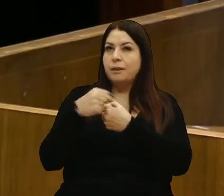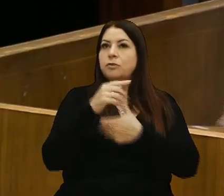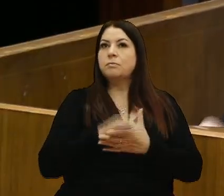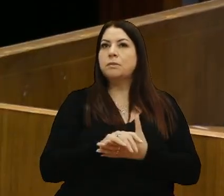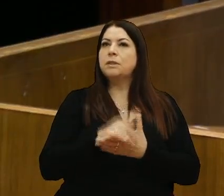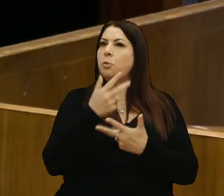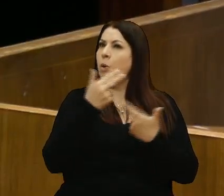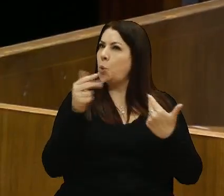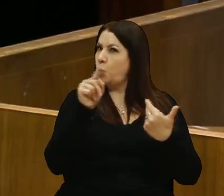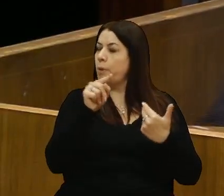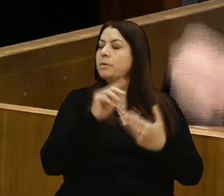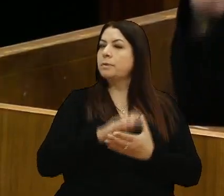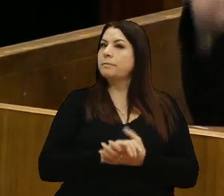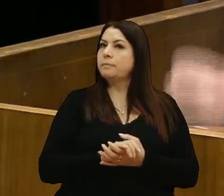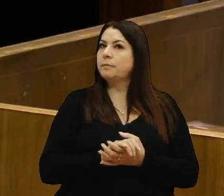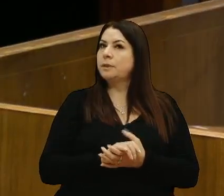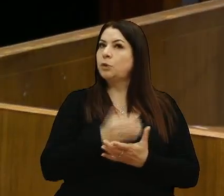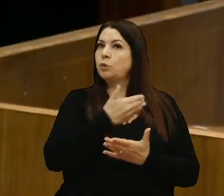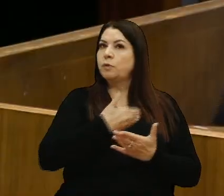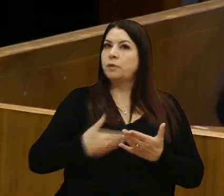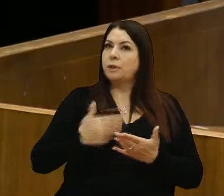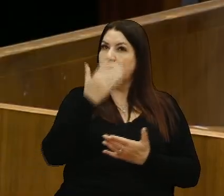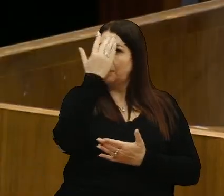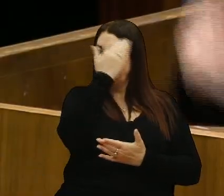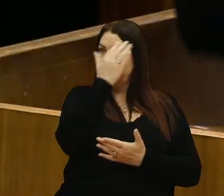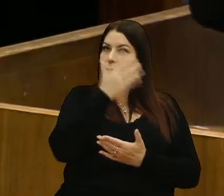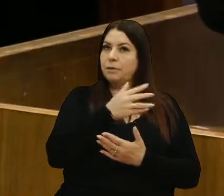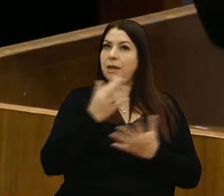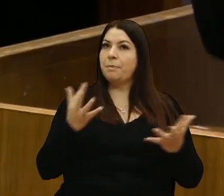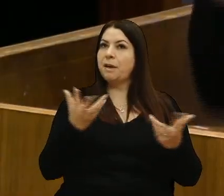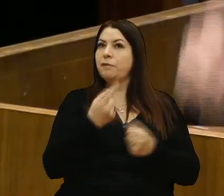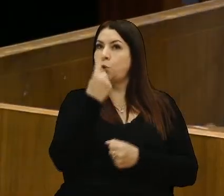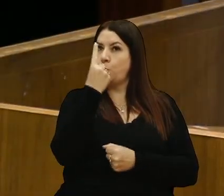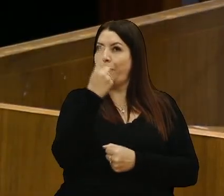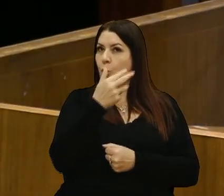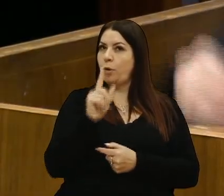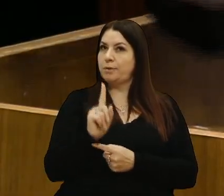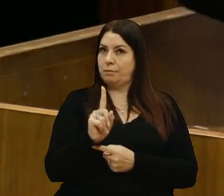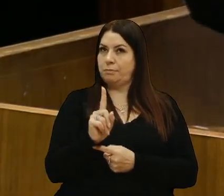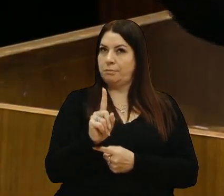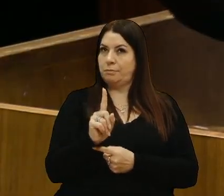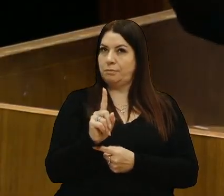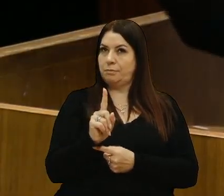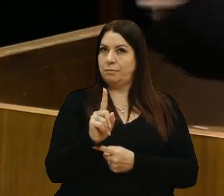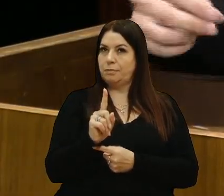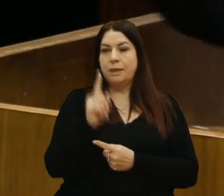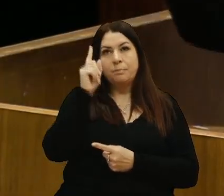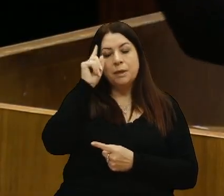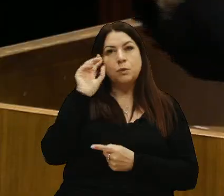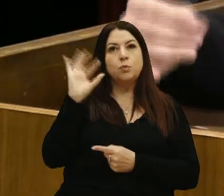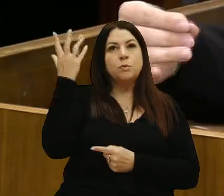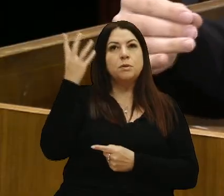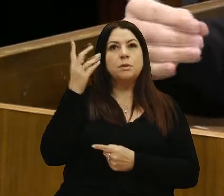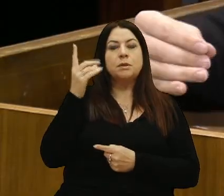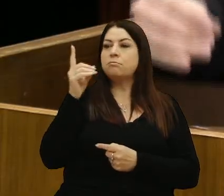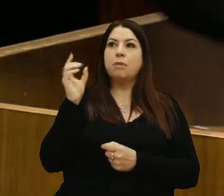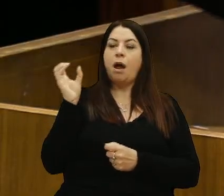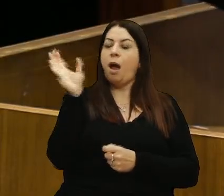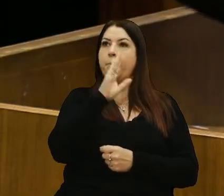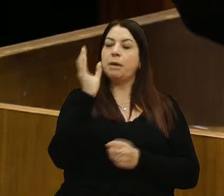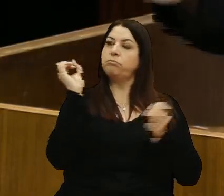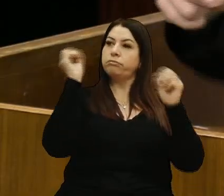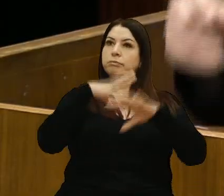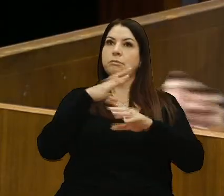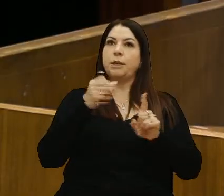uma coisa que o governo Adiló é maravilhoso, uma coisa: tomar decisões do dia para a noite que